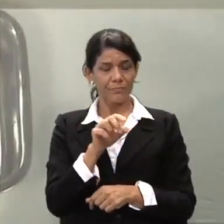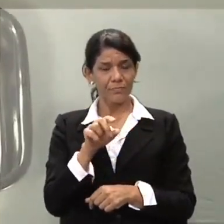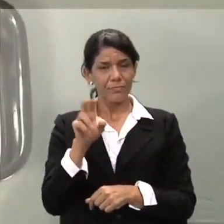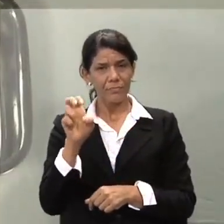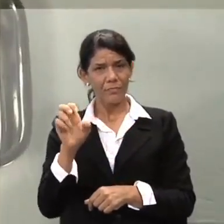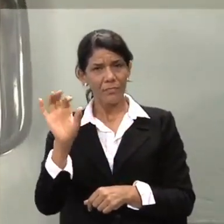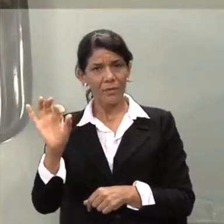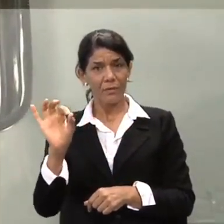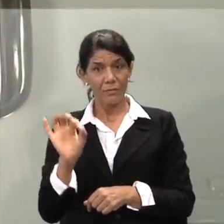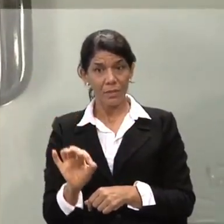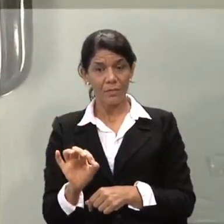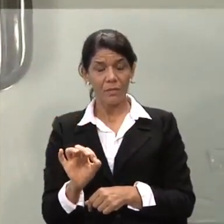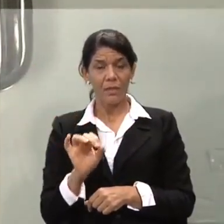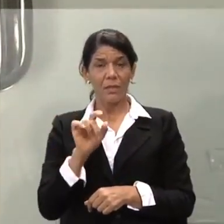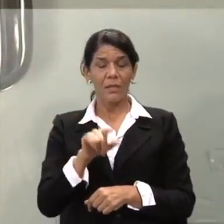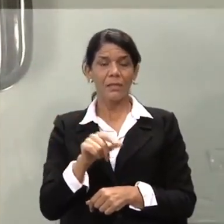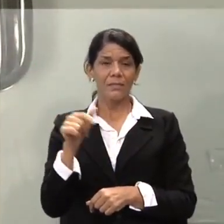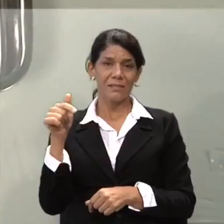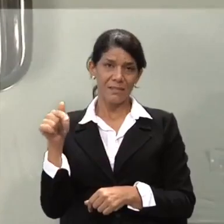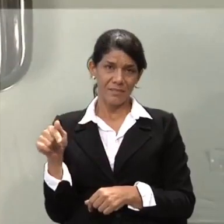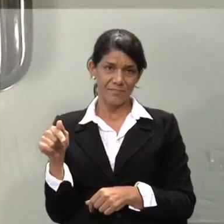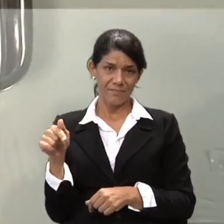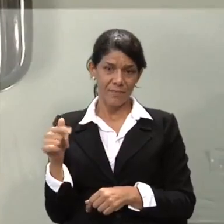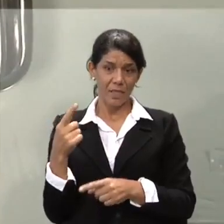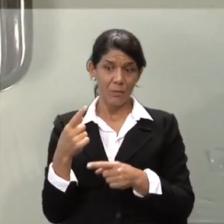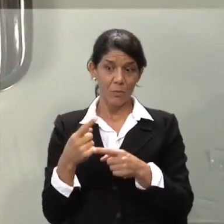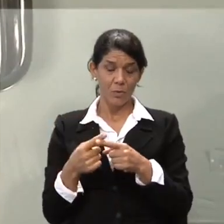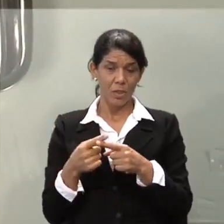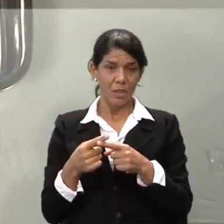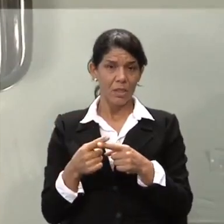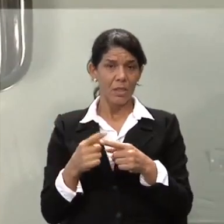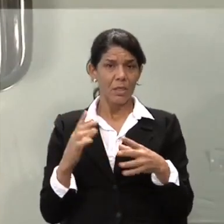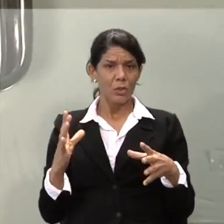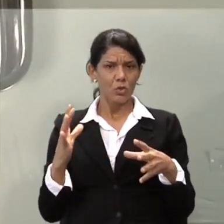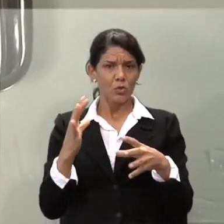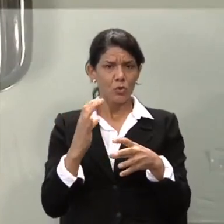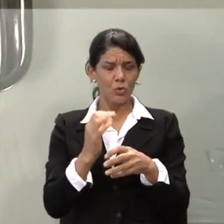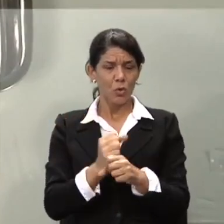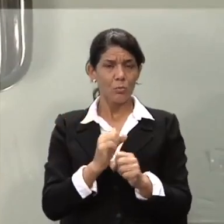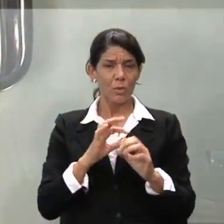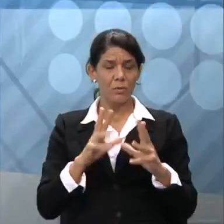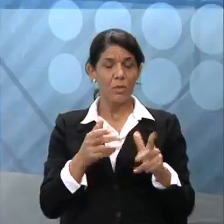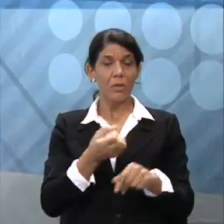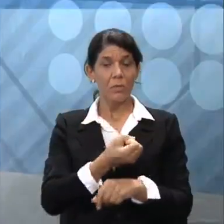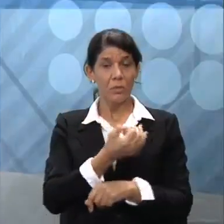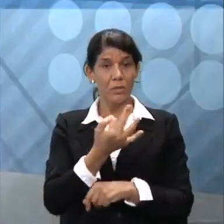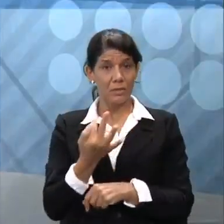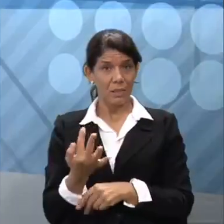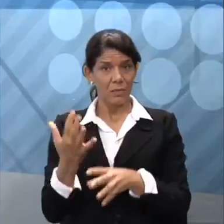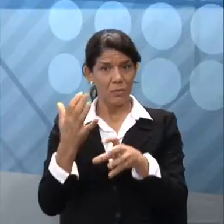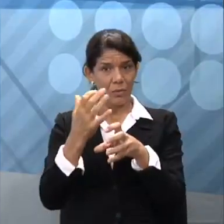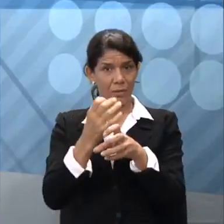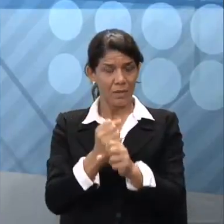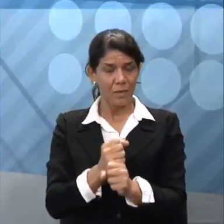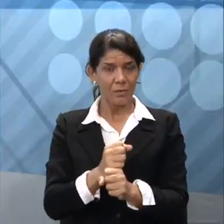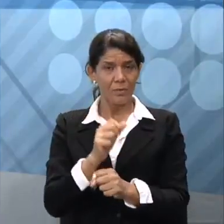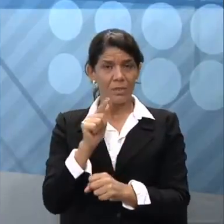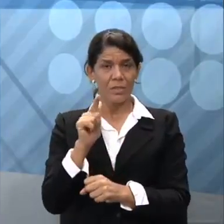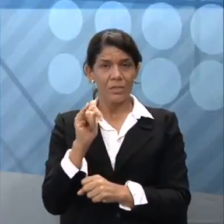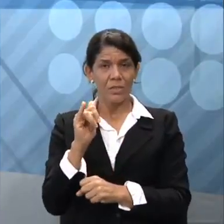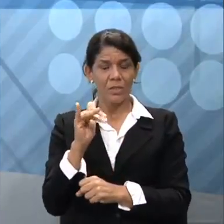de 5% em 7%, porque nós totalizamos a quantidade total de